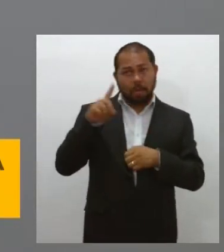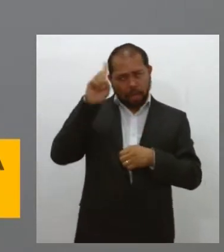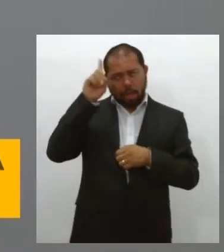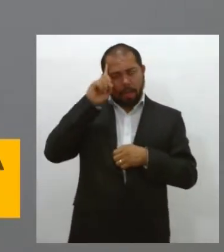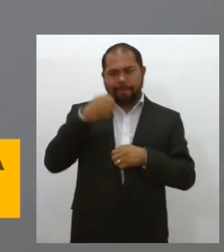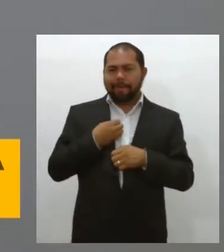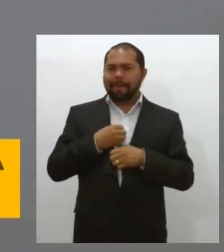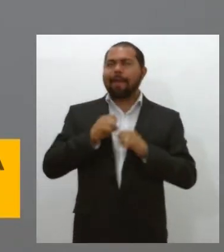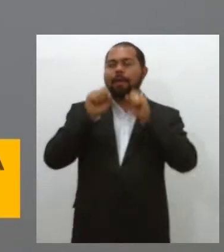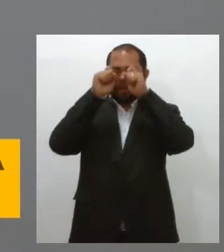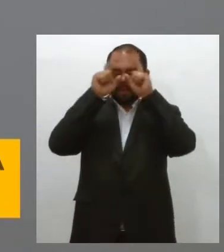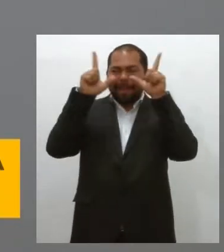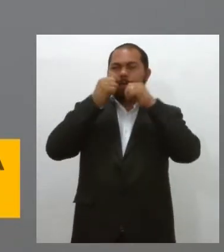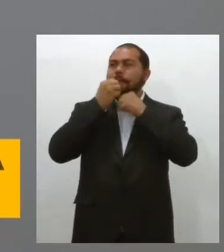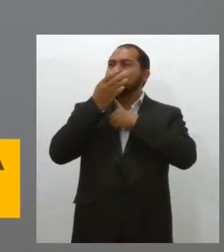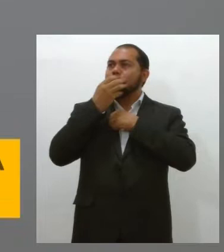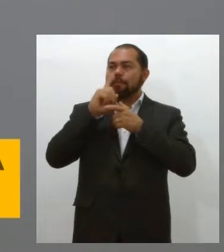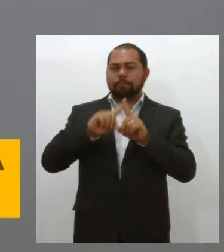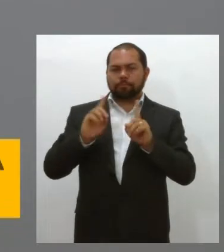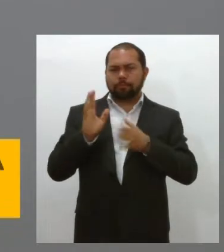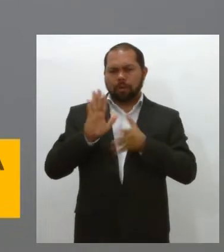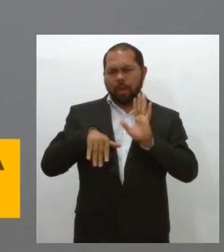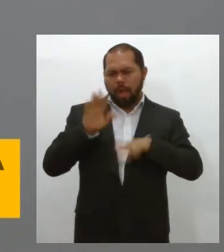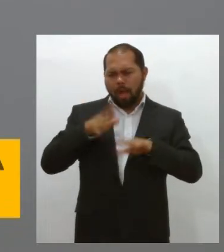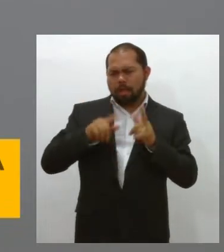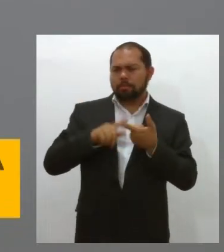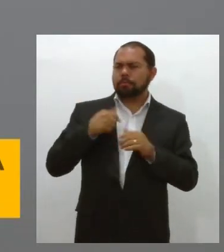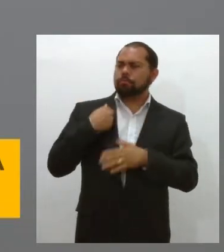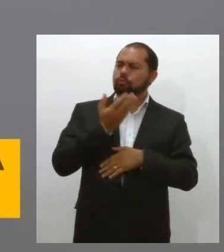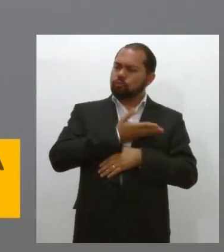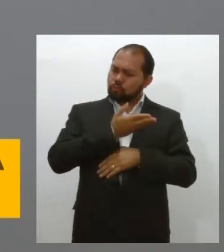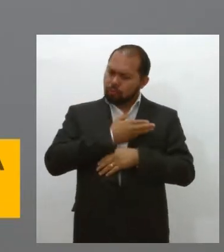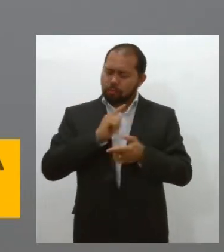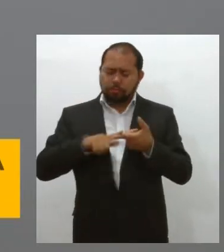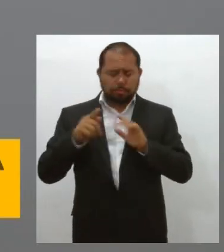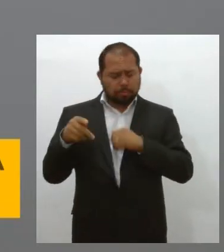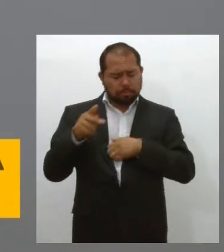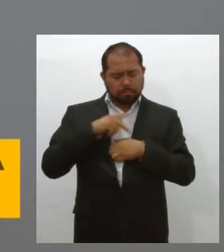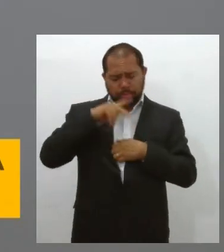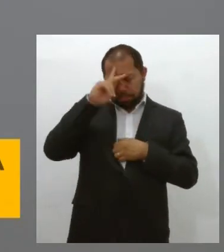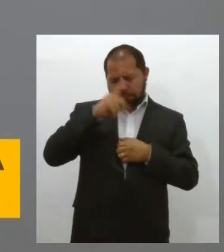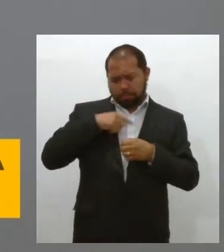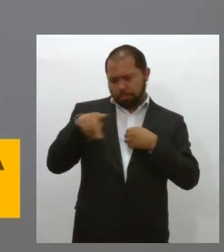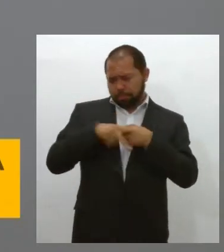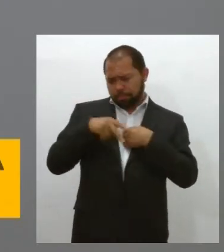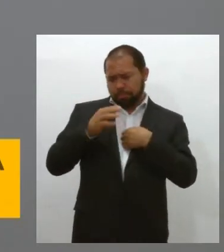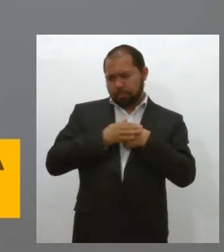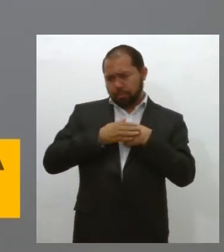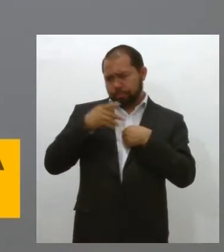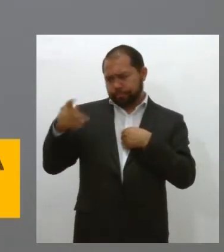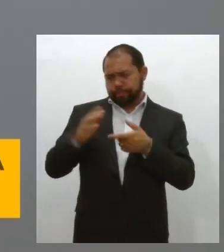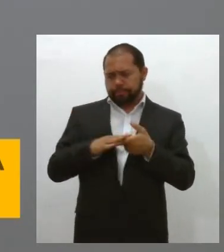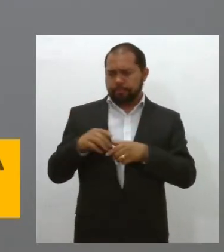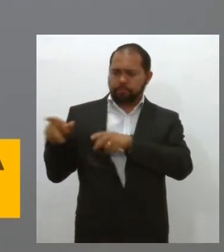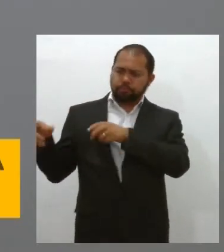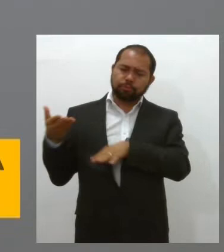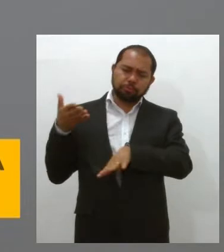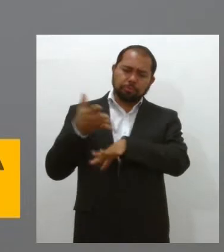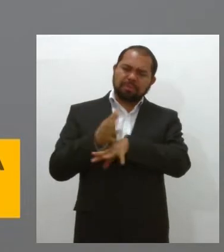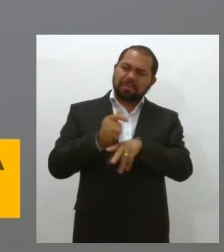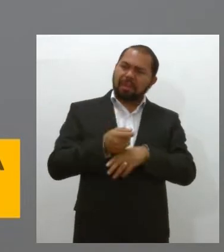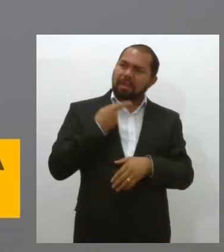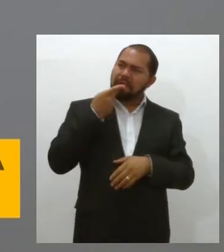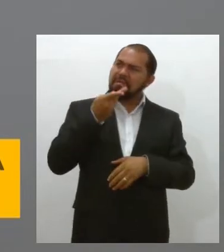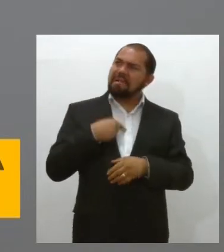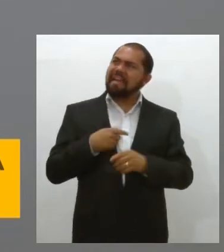e aí às vezes nós colegas e o próprio público acha que o servidor está ali